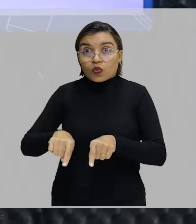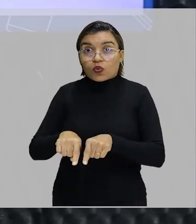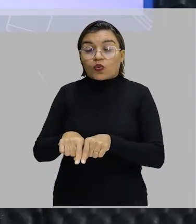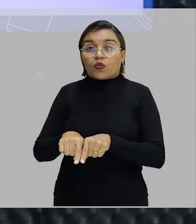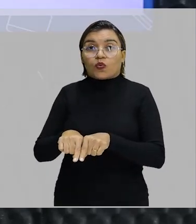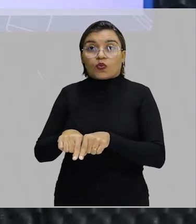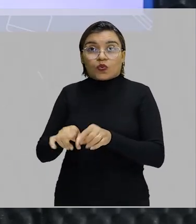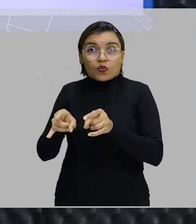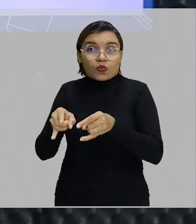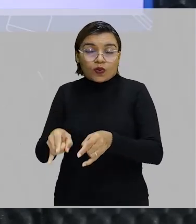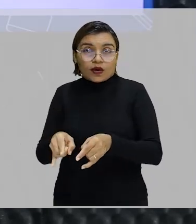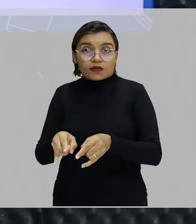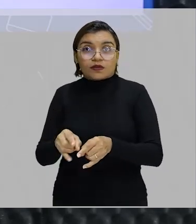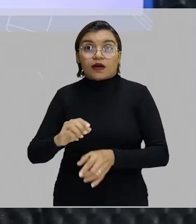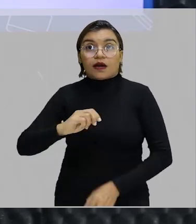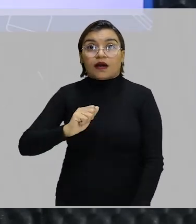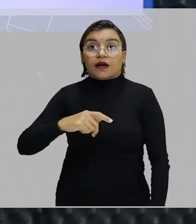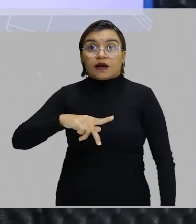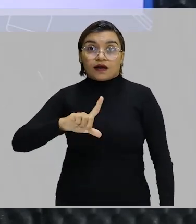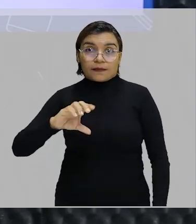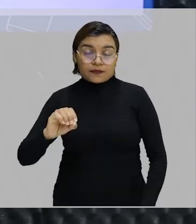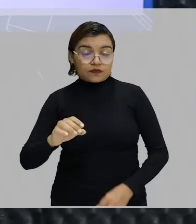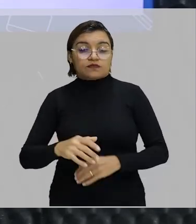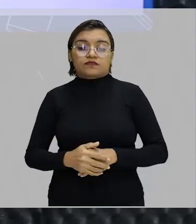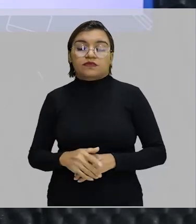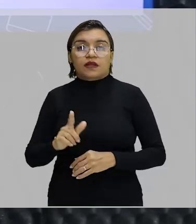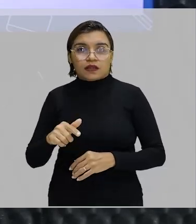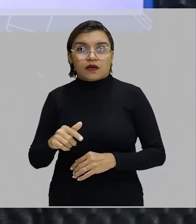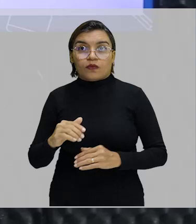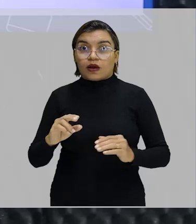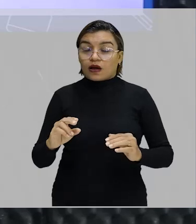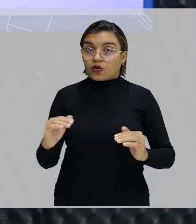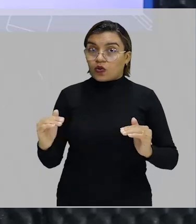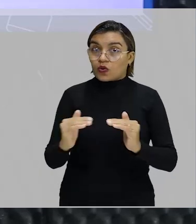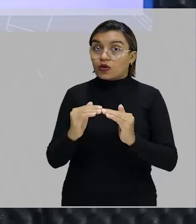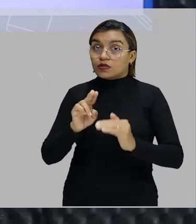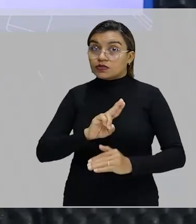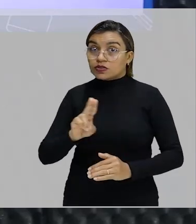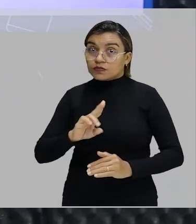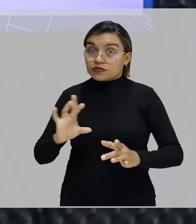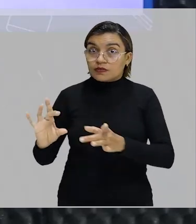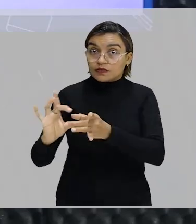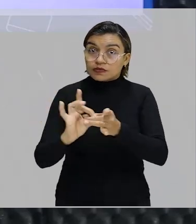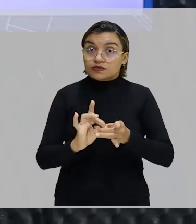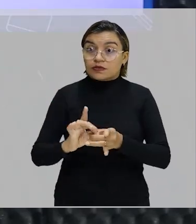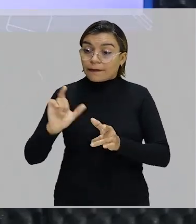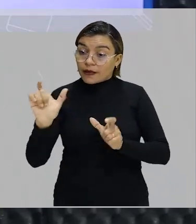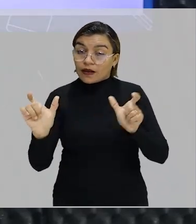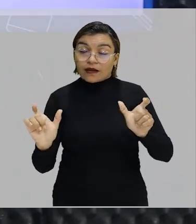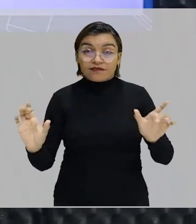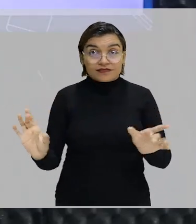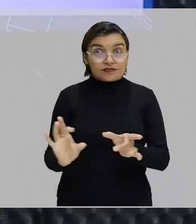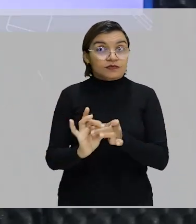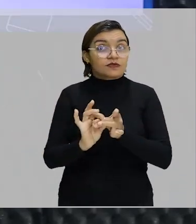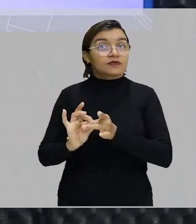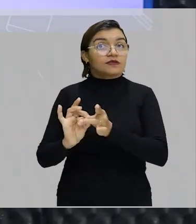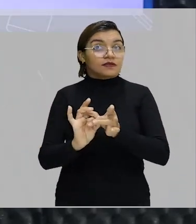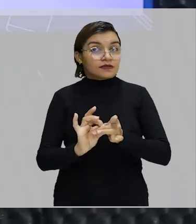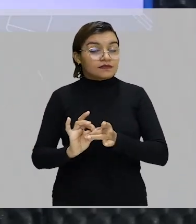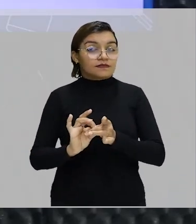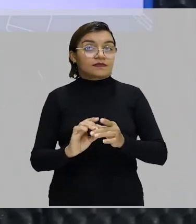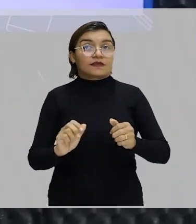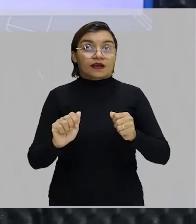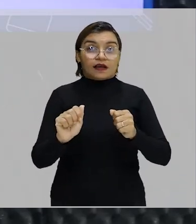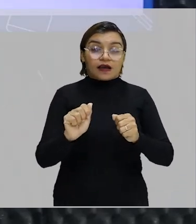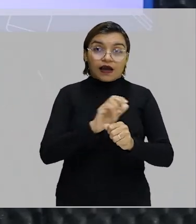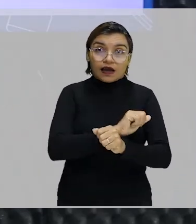concordância nominal é a harmonização entre as palavras, tá certo?